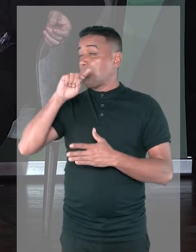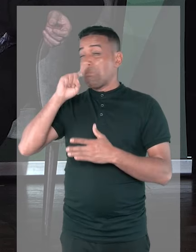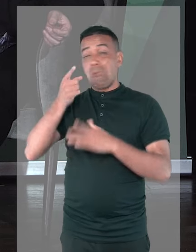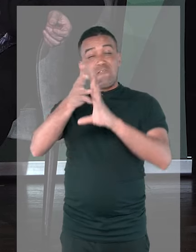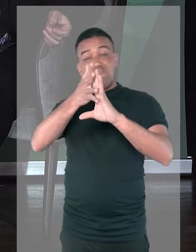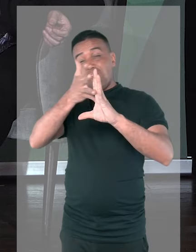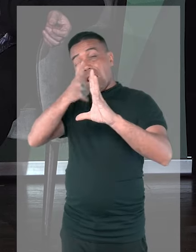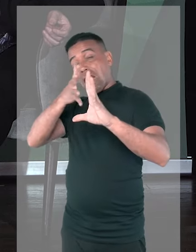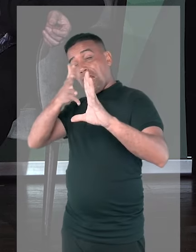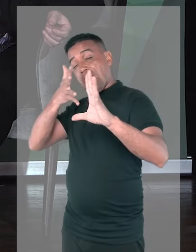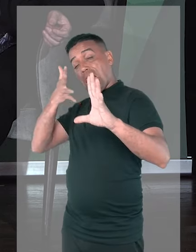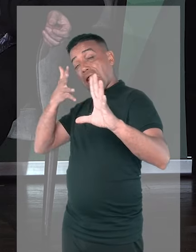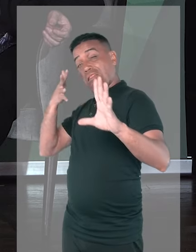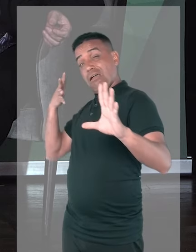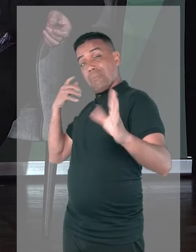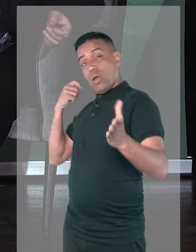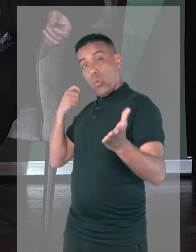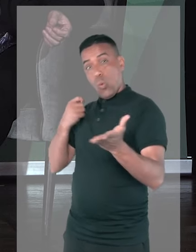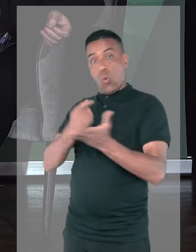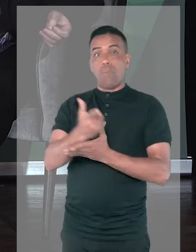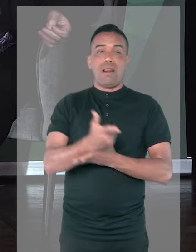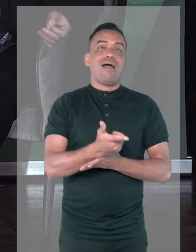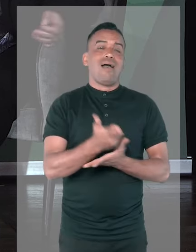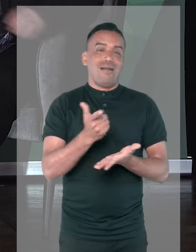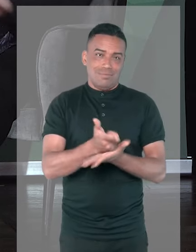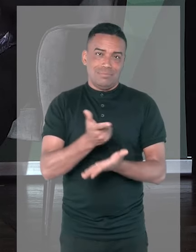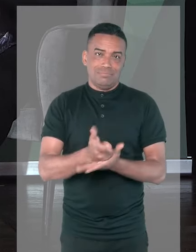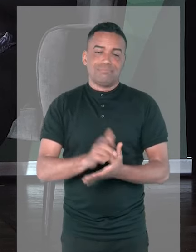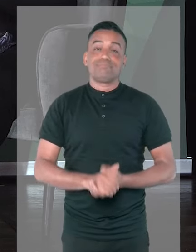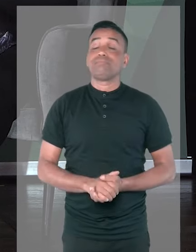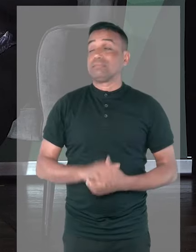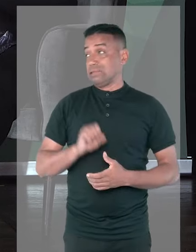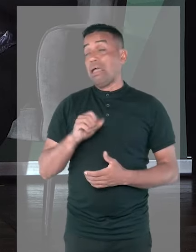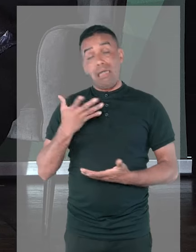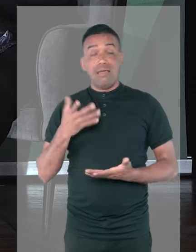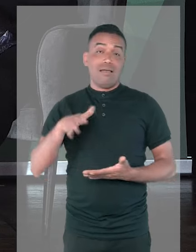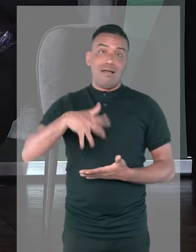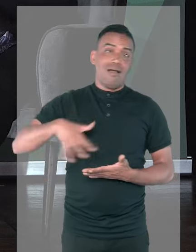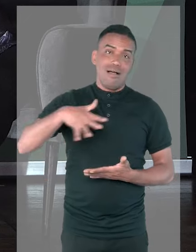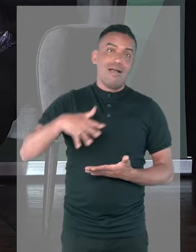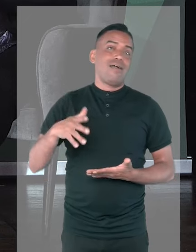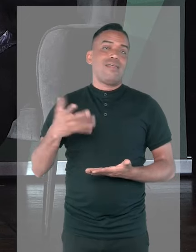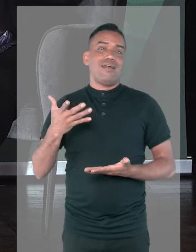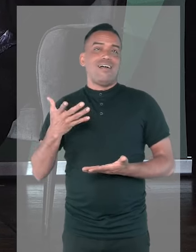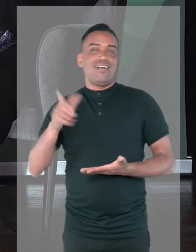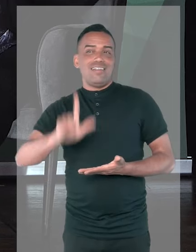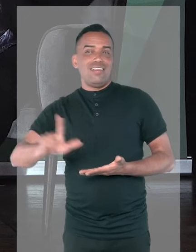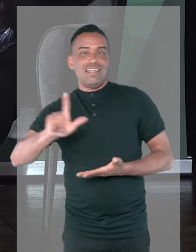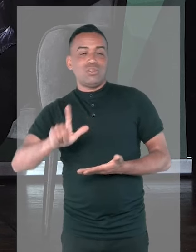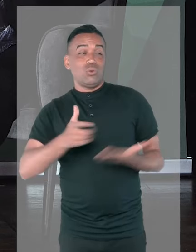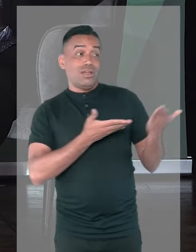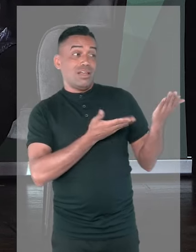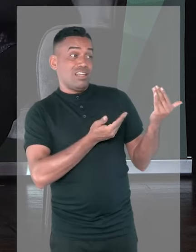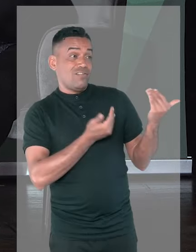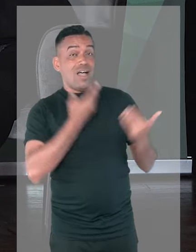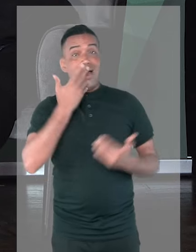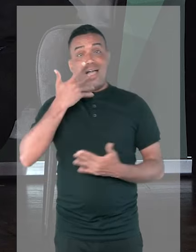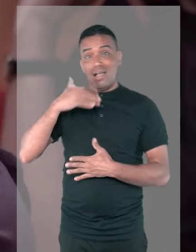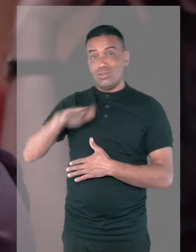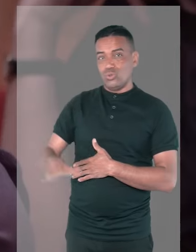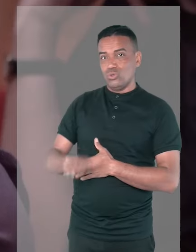Só reafirmando o que você está falando. Exato, exato. Bem, se a gente entrar no campo da literatura infanto-juvenil, então, aí, os números são,